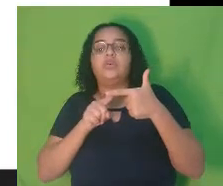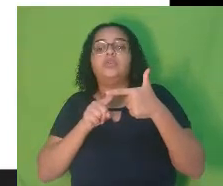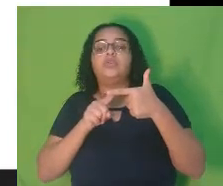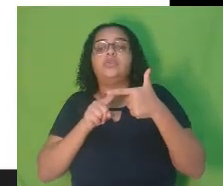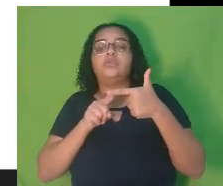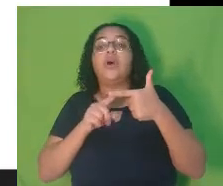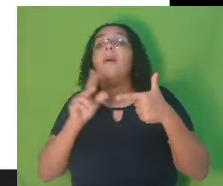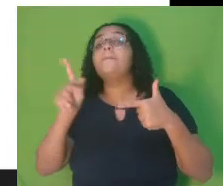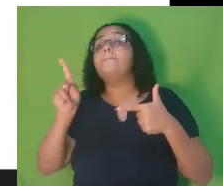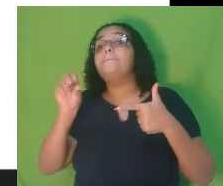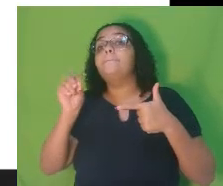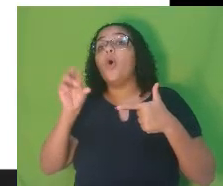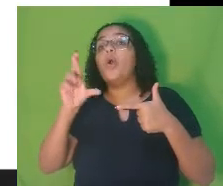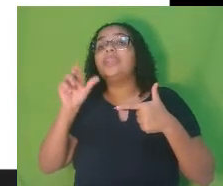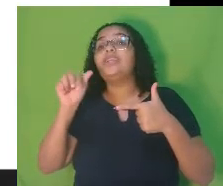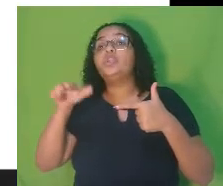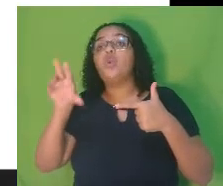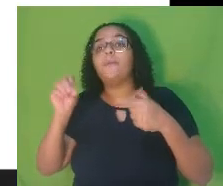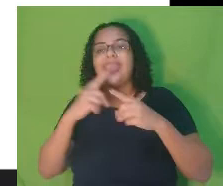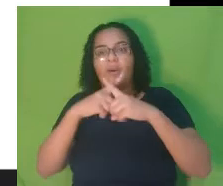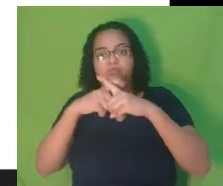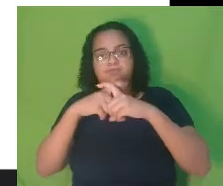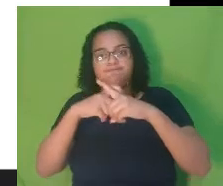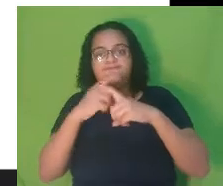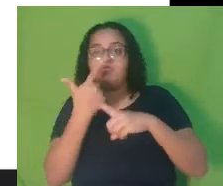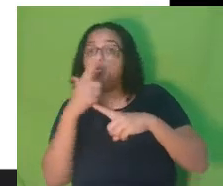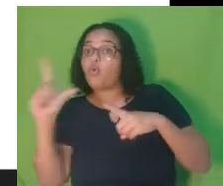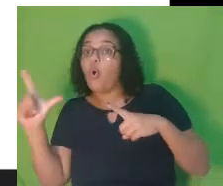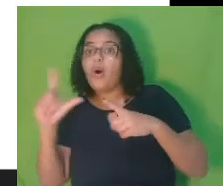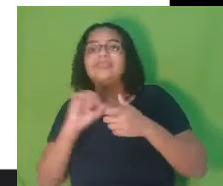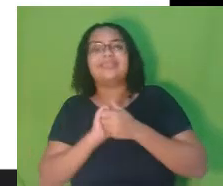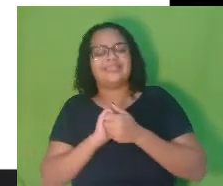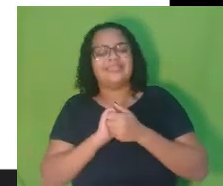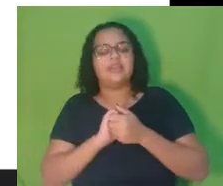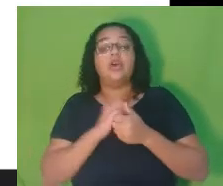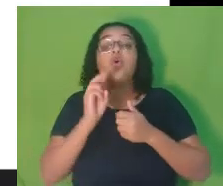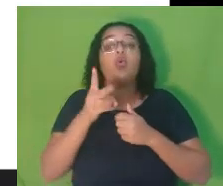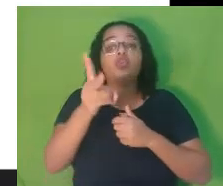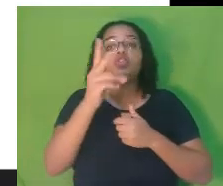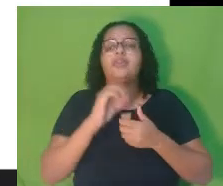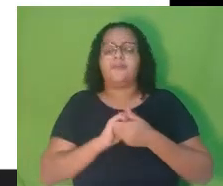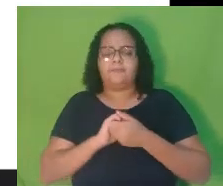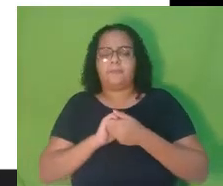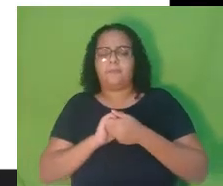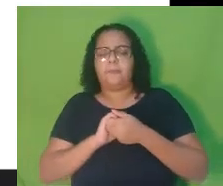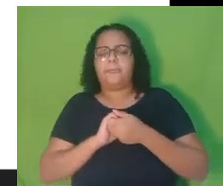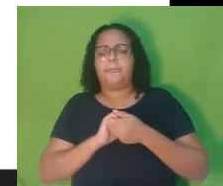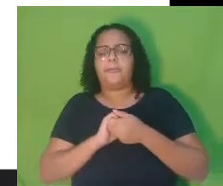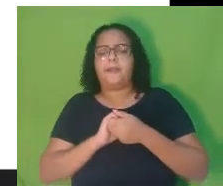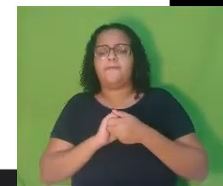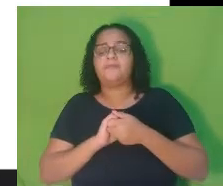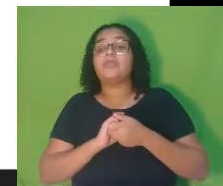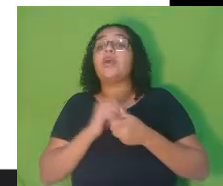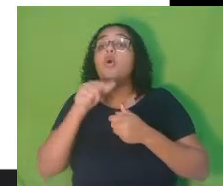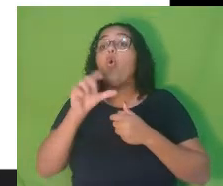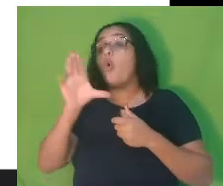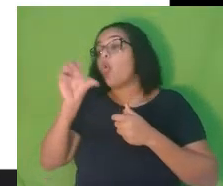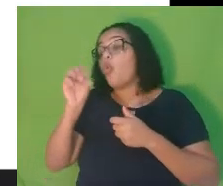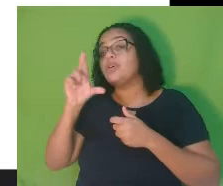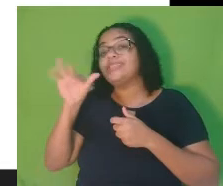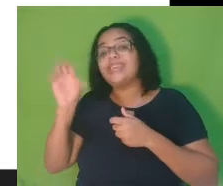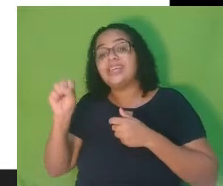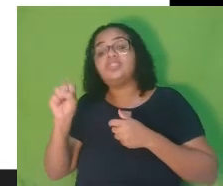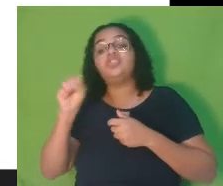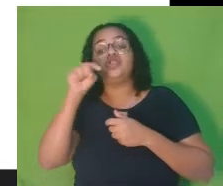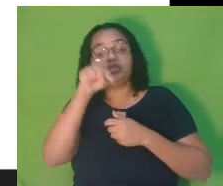dividindo uma função polinomial por outra. Então, são funções contínuas, né? Então, o